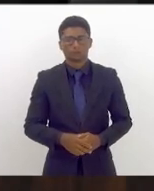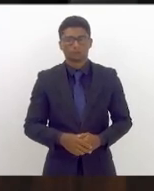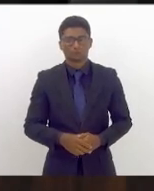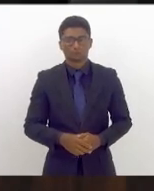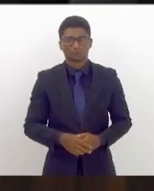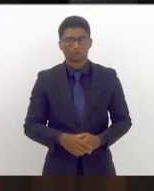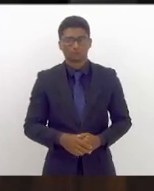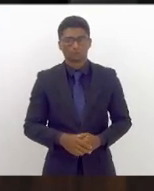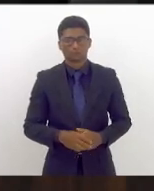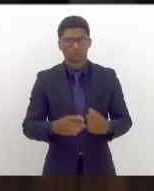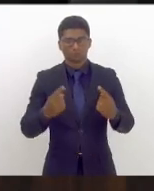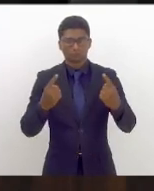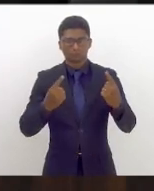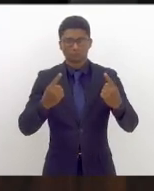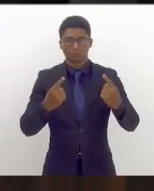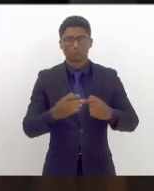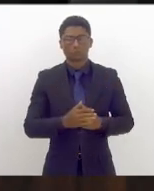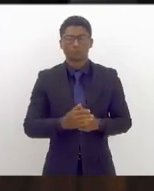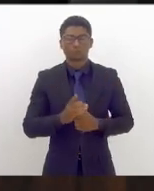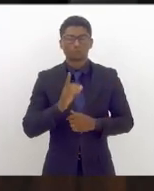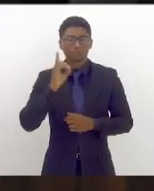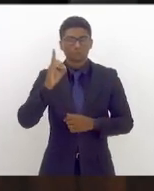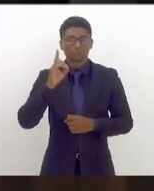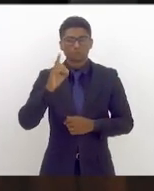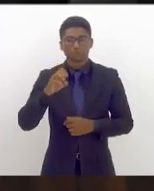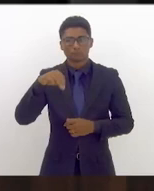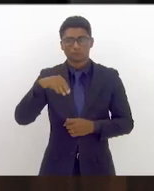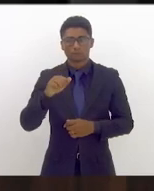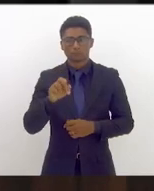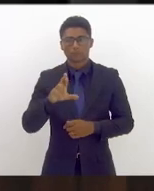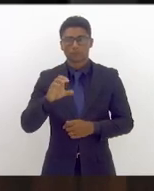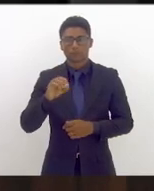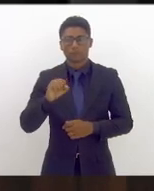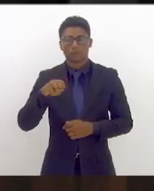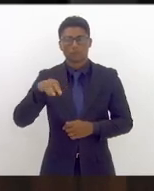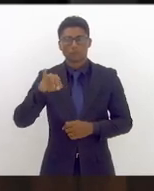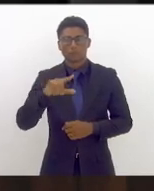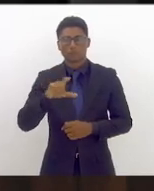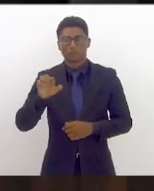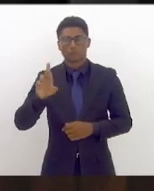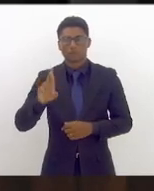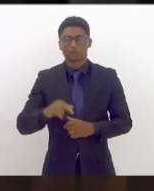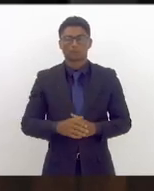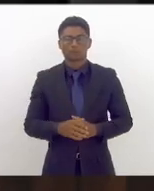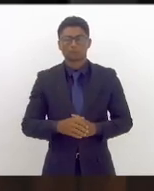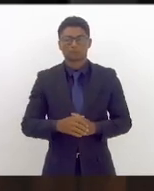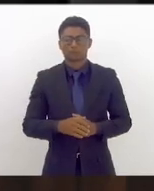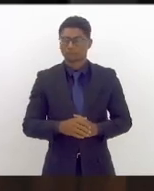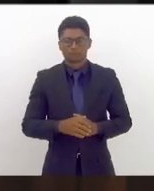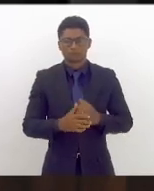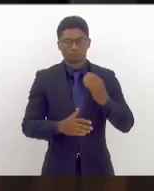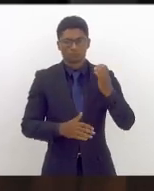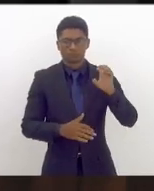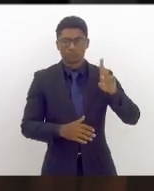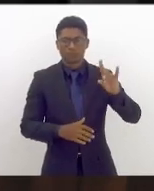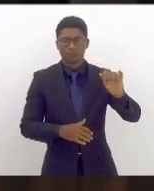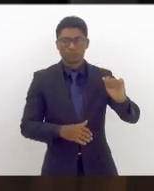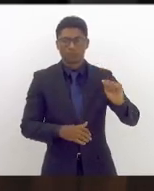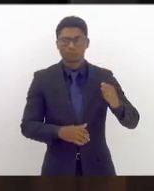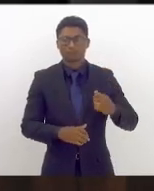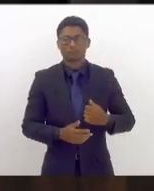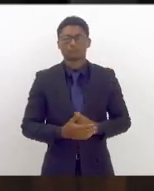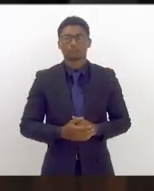Deputado um a um deputado Marcos Miller Deputado Marcos Miller deputada Célia Jordão